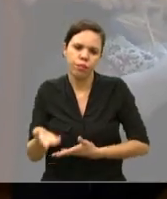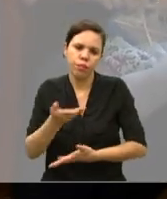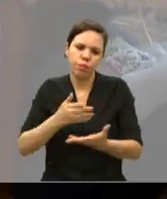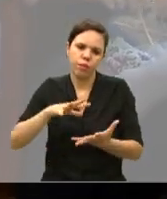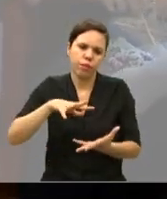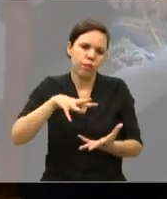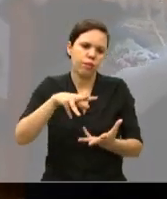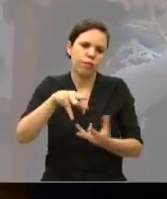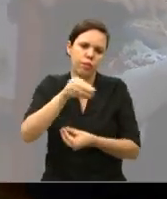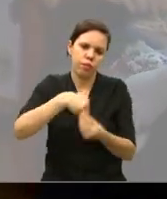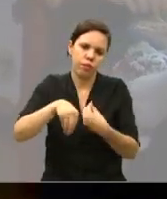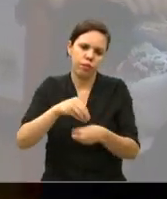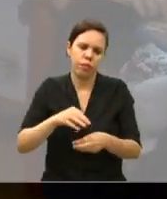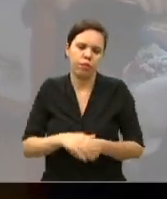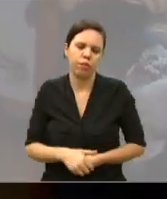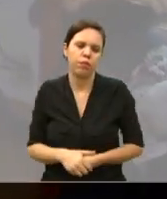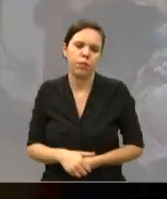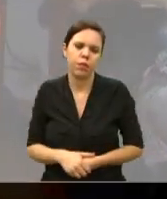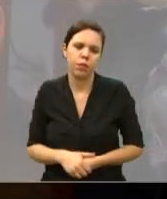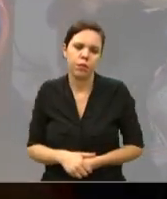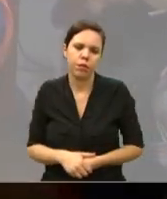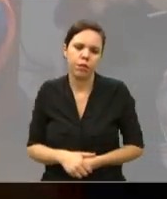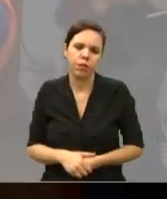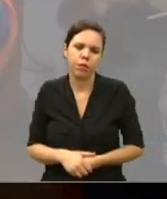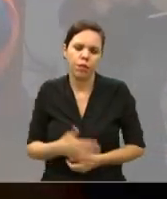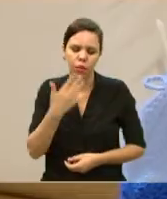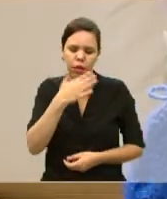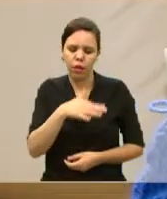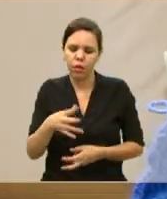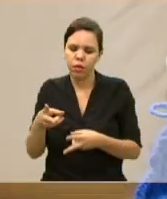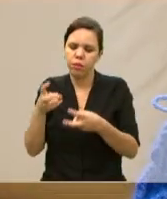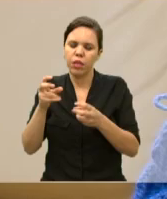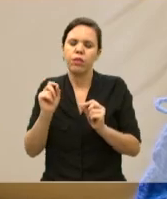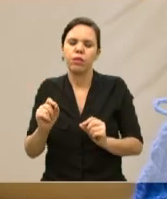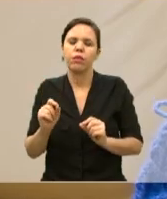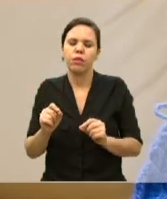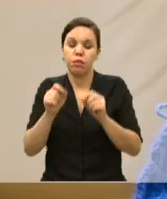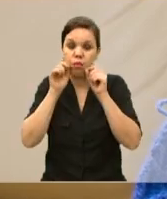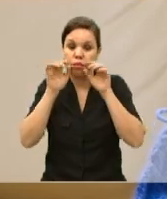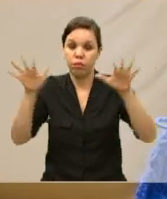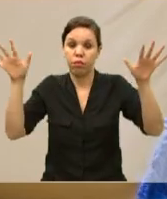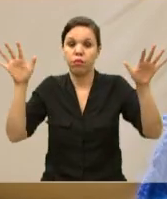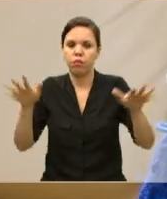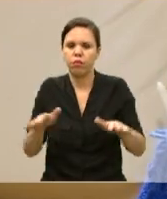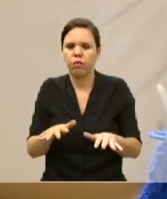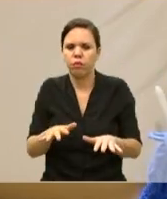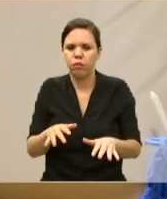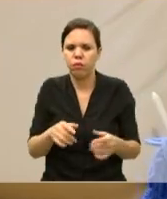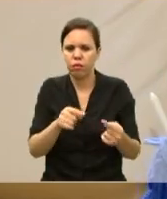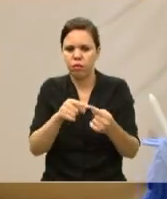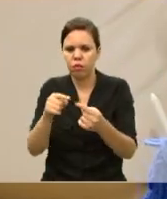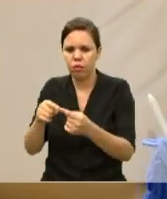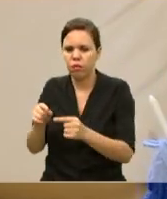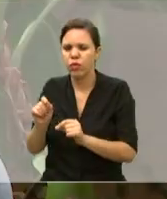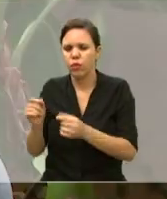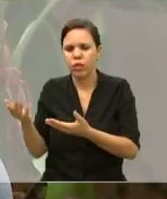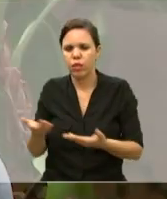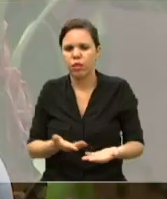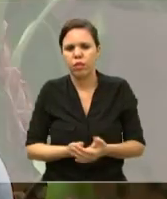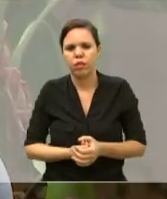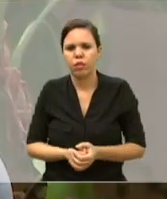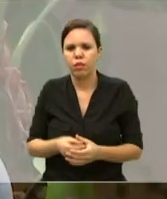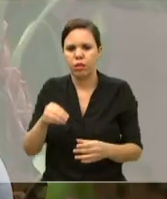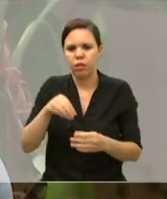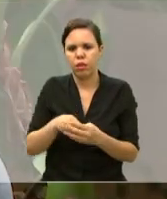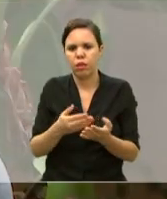mundo, o universo. Então, o olhar da criança, ele é ampliado de acordo com o que ela recebe dentro